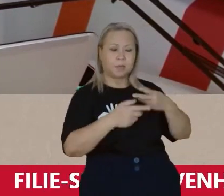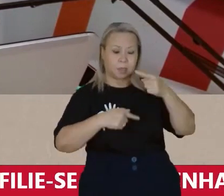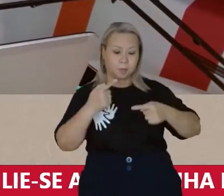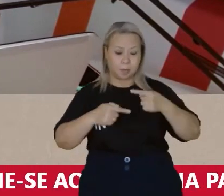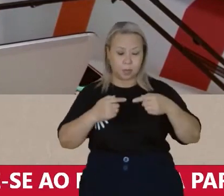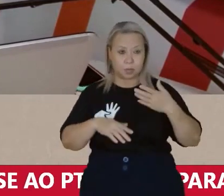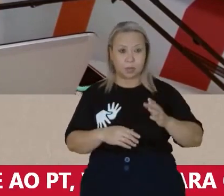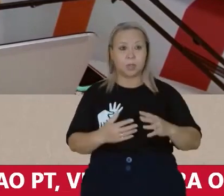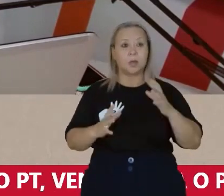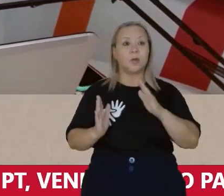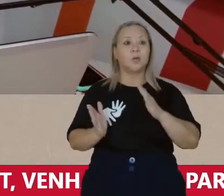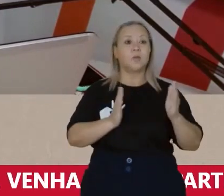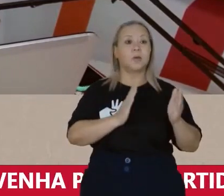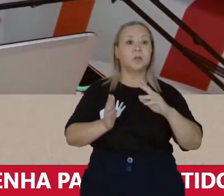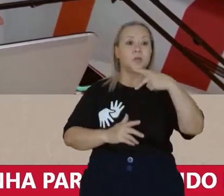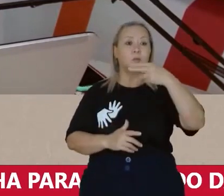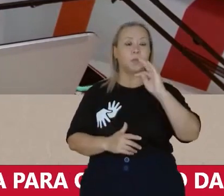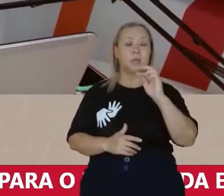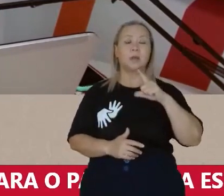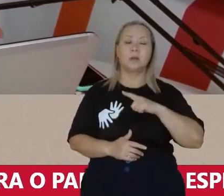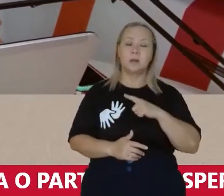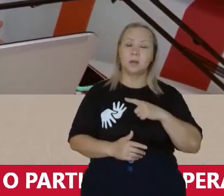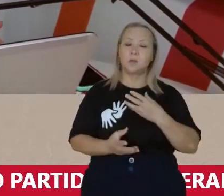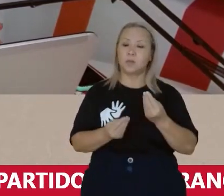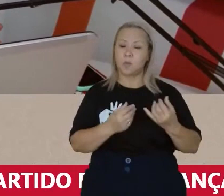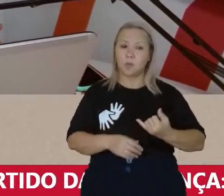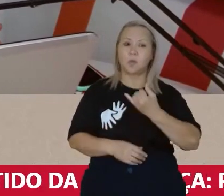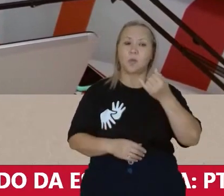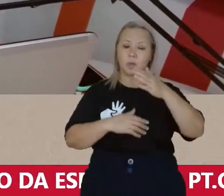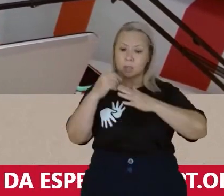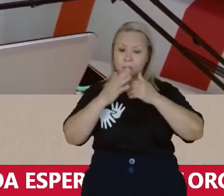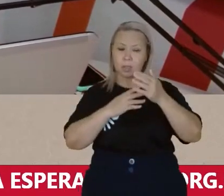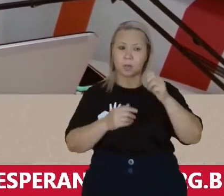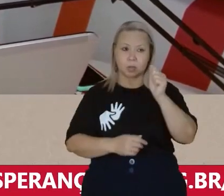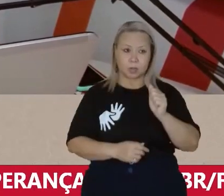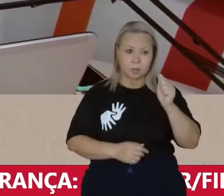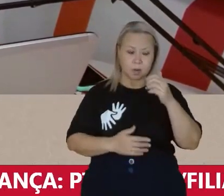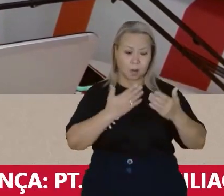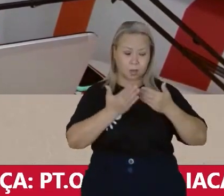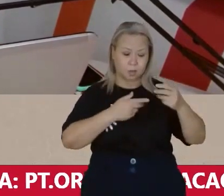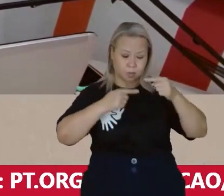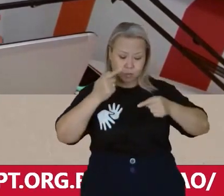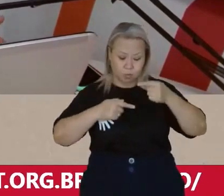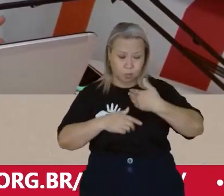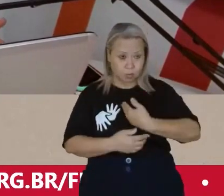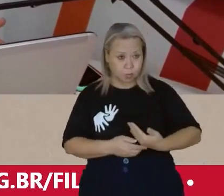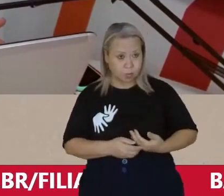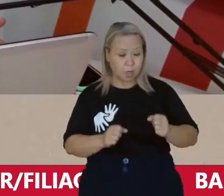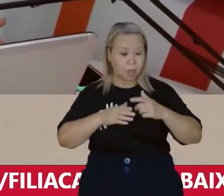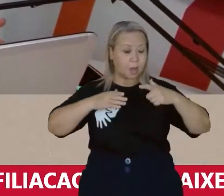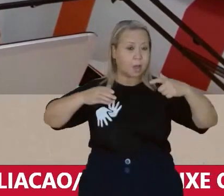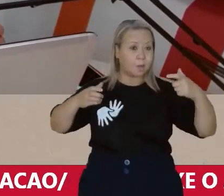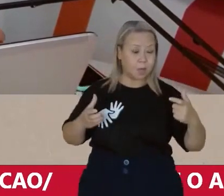dentro de um partido como o PT, ele tem sido muito importante nessas ações da associação, né? Articulação de políticas públicas,